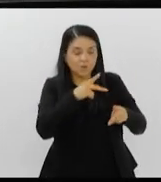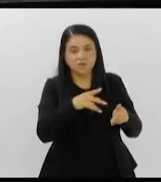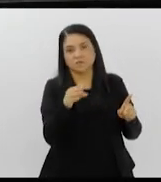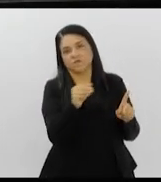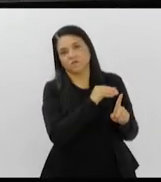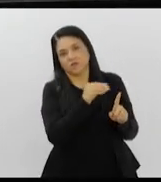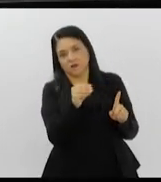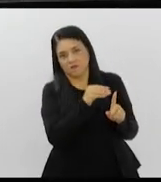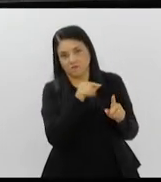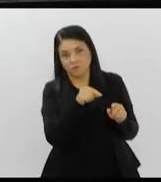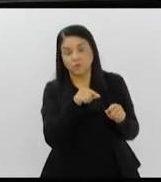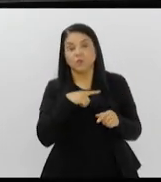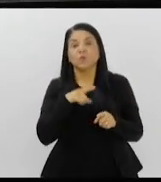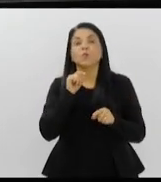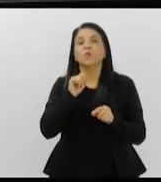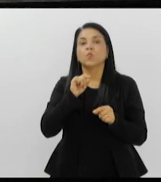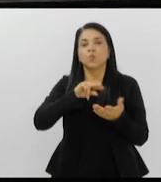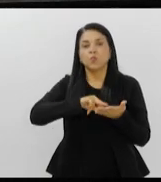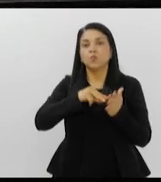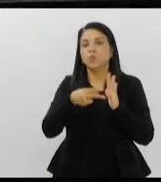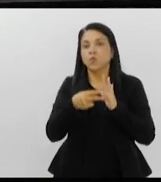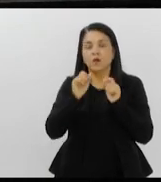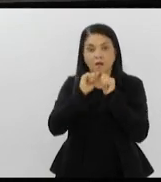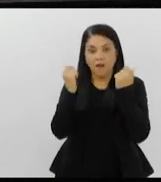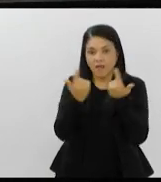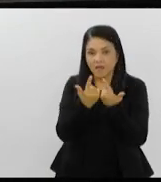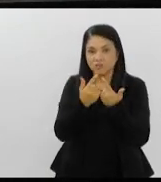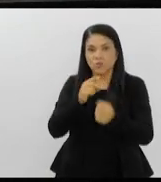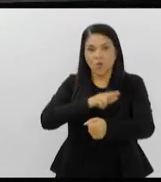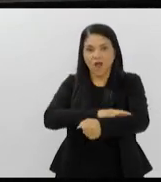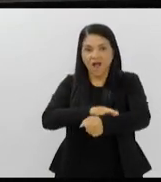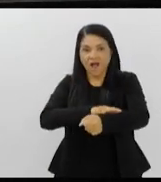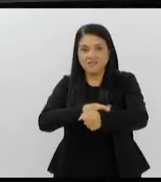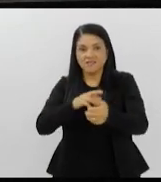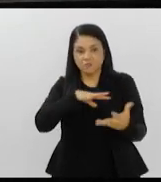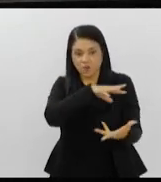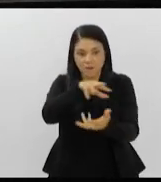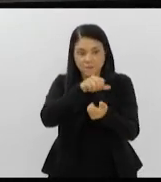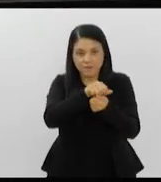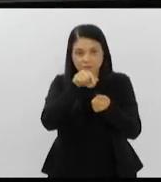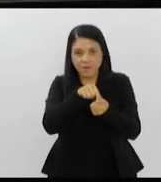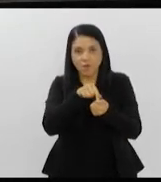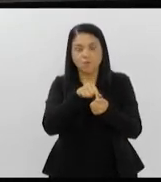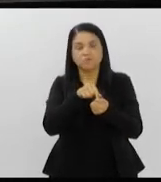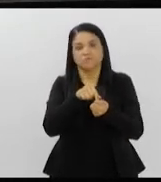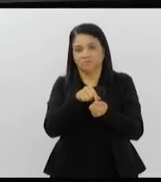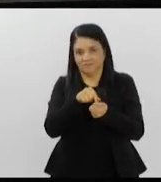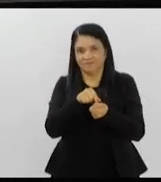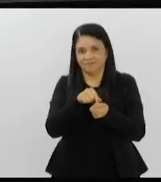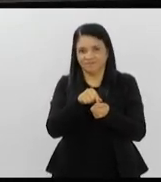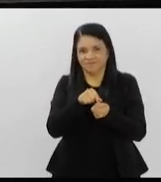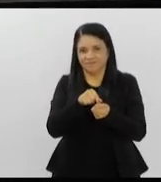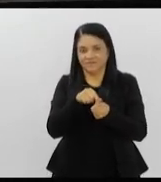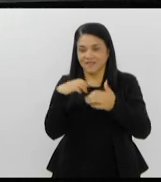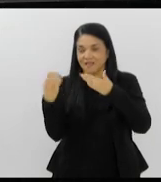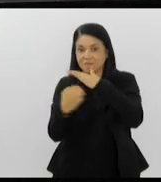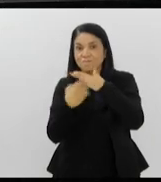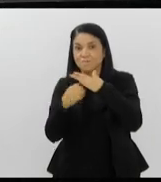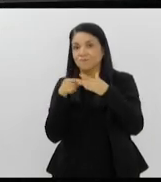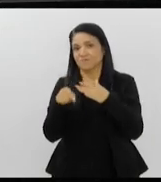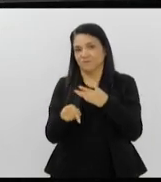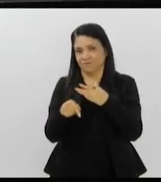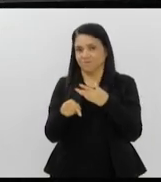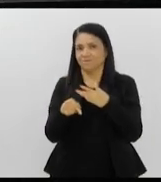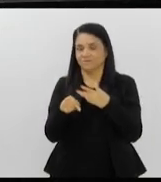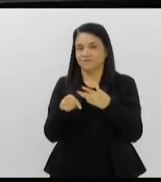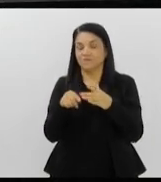O que a LERJ tem a ver com o racismo ambiental praticado por essas concessionárias? Seja muito a ver, porque seja do ponto